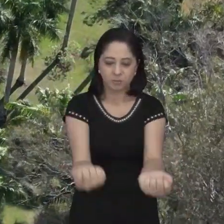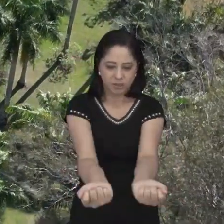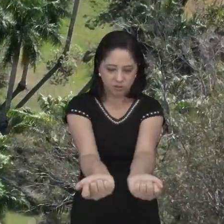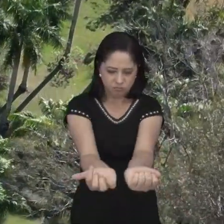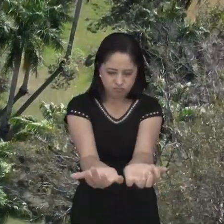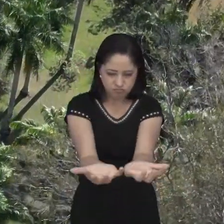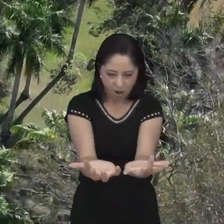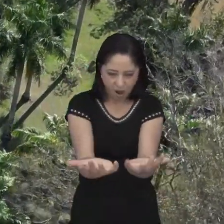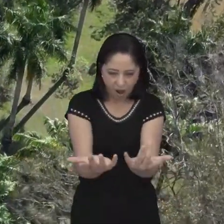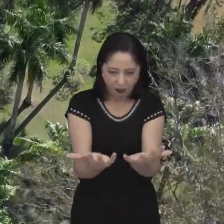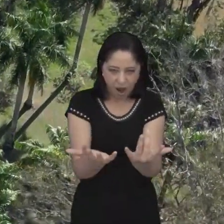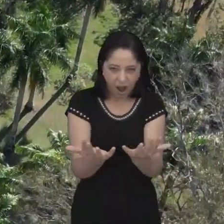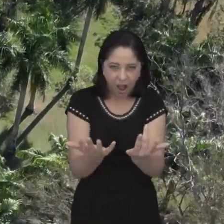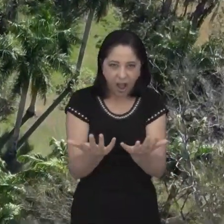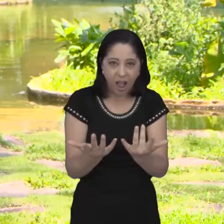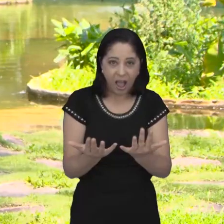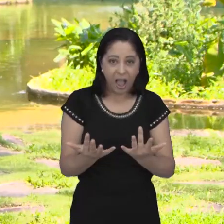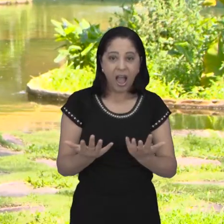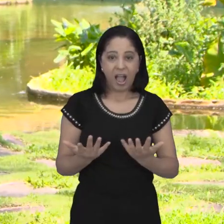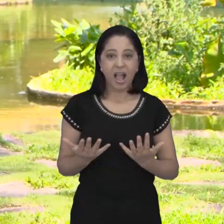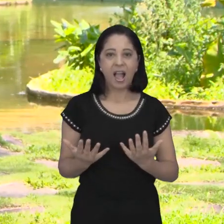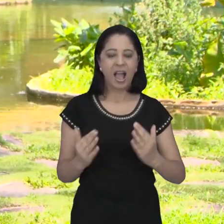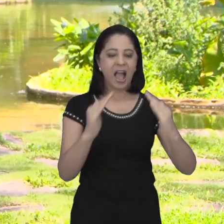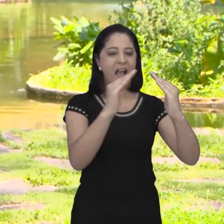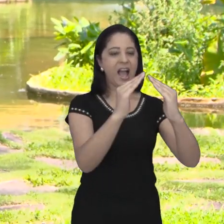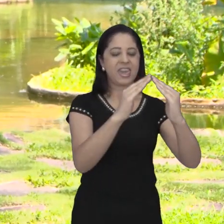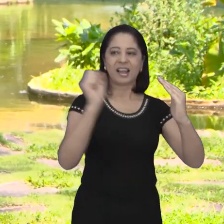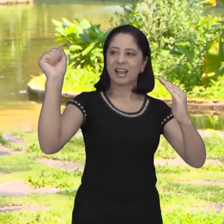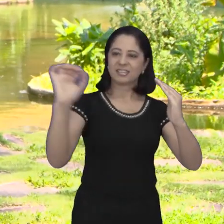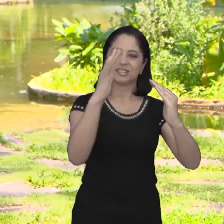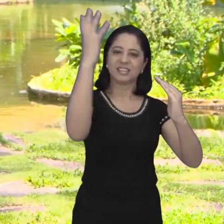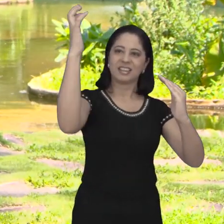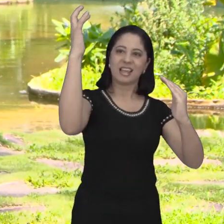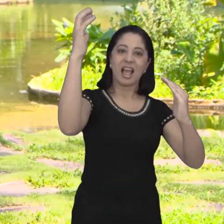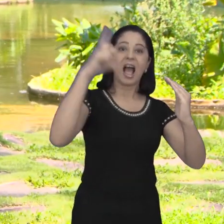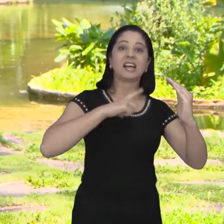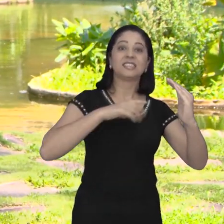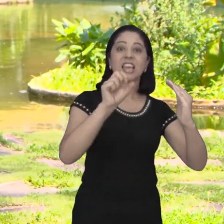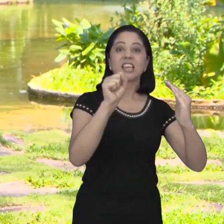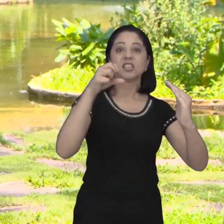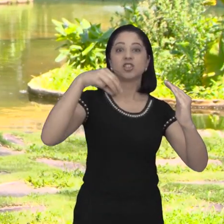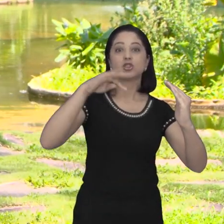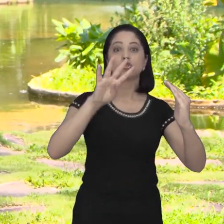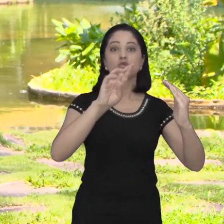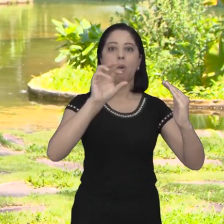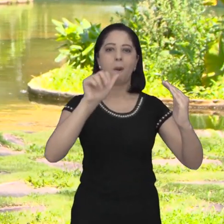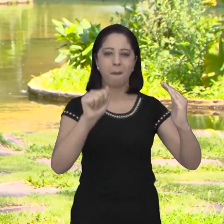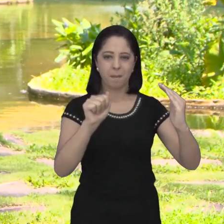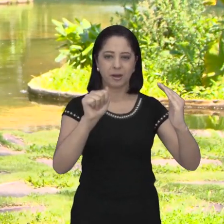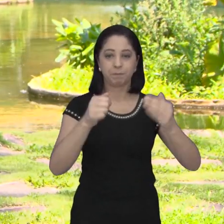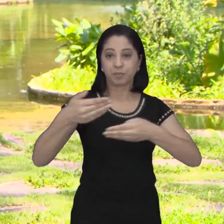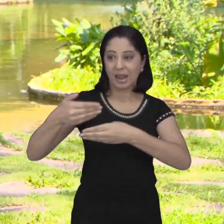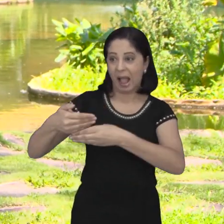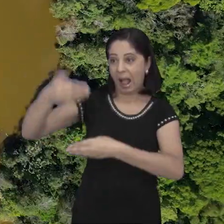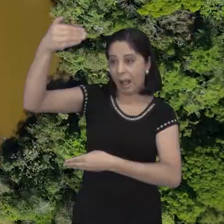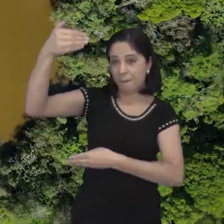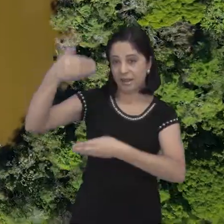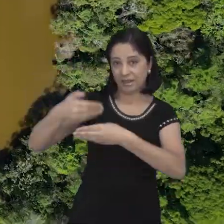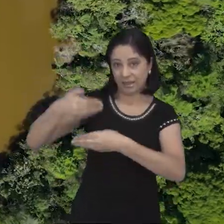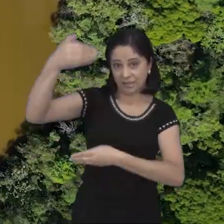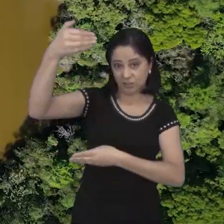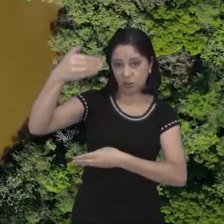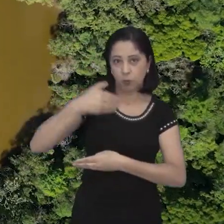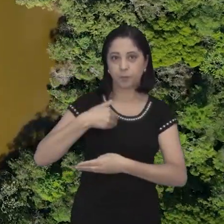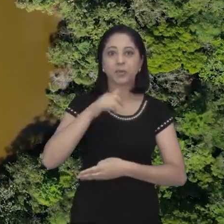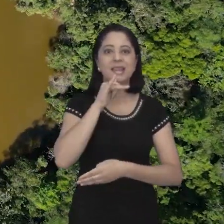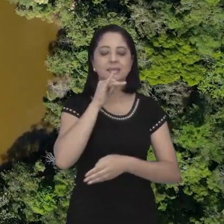Essa ilha não é uma ilha, esse lago é um lago artificial também. ele foi construído,